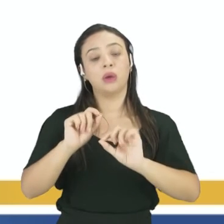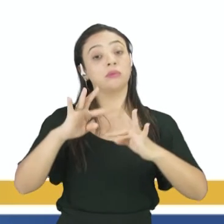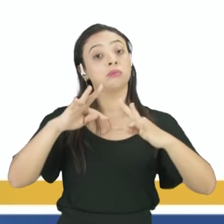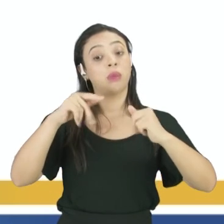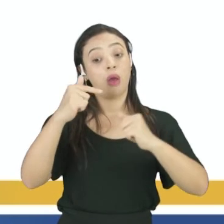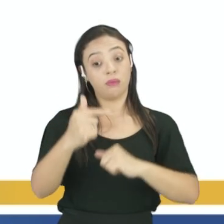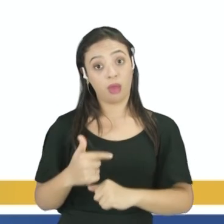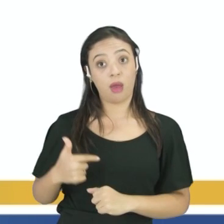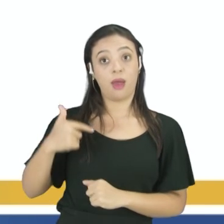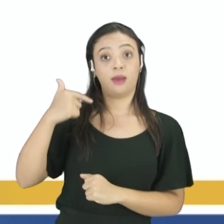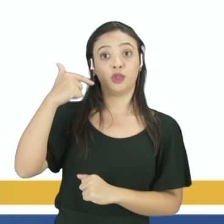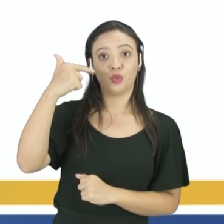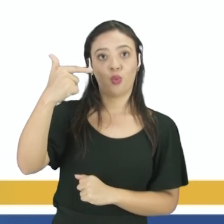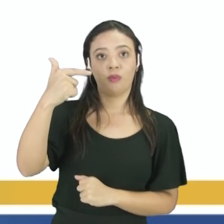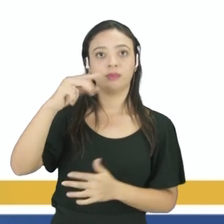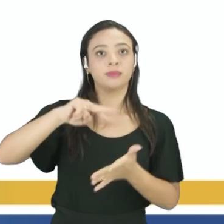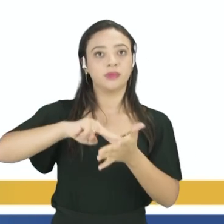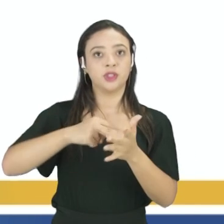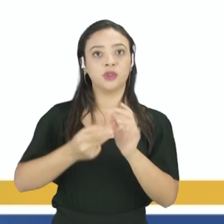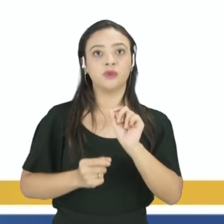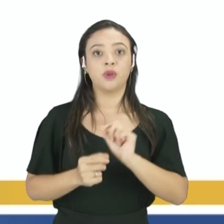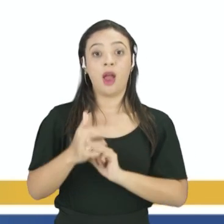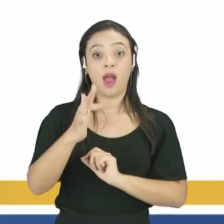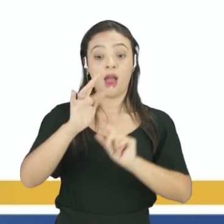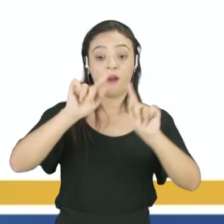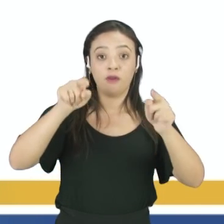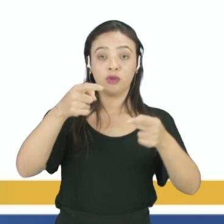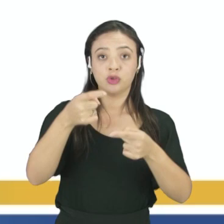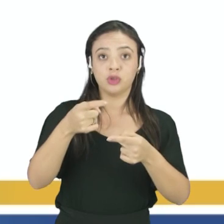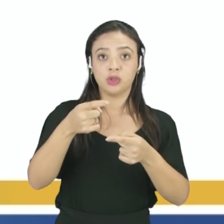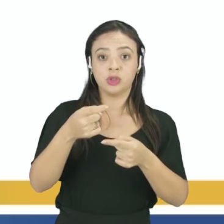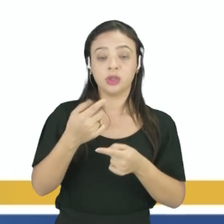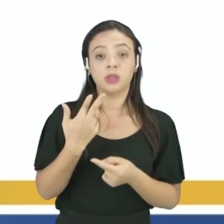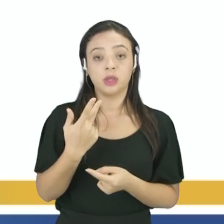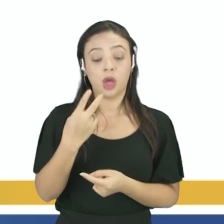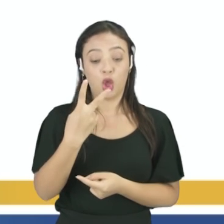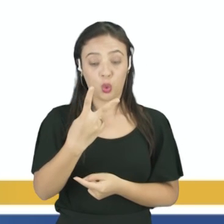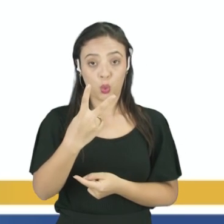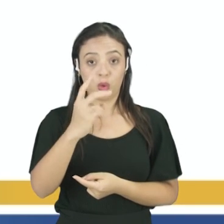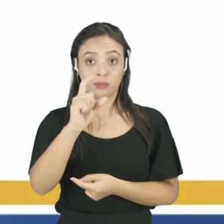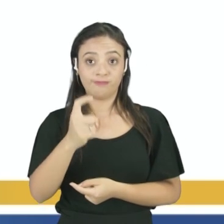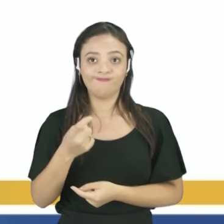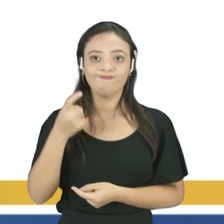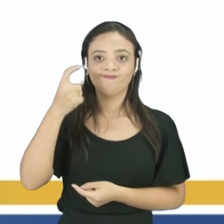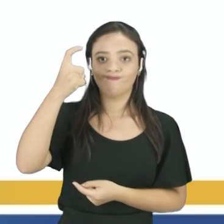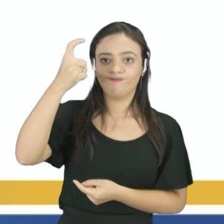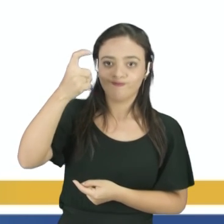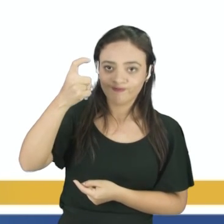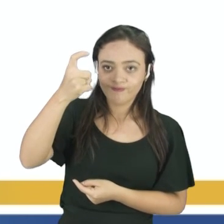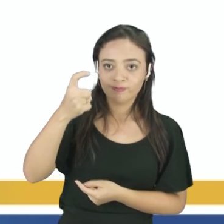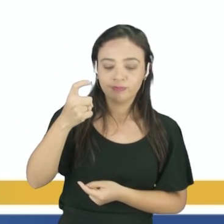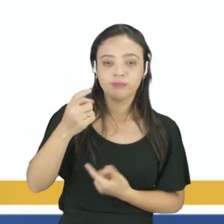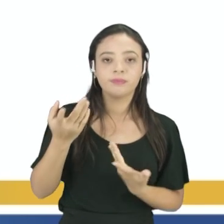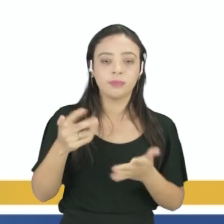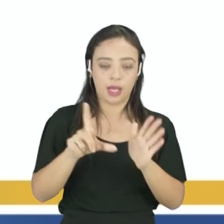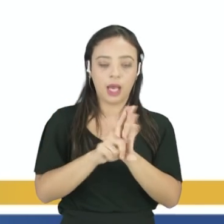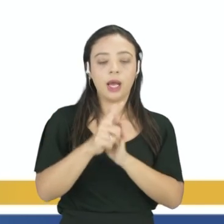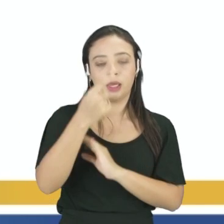2. Isso quer dizer que f de x é igual a 2 elevado a x. Então, essa seria a lei de formação da